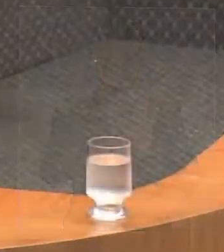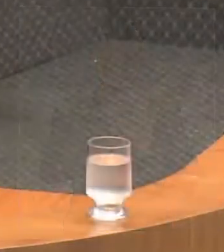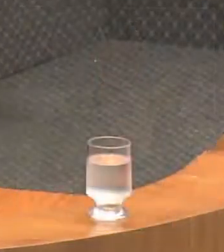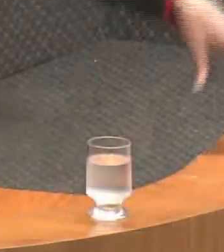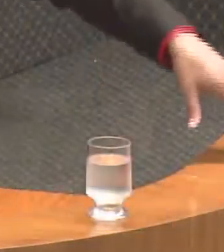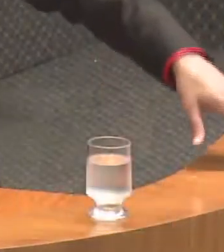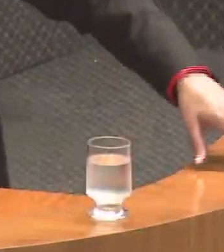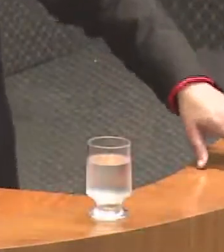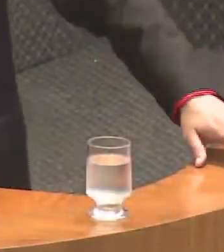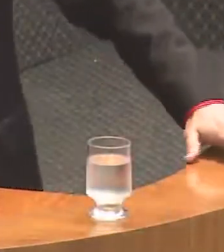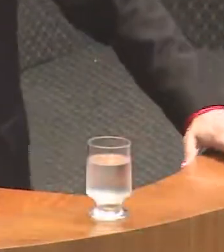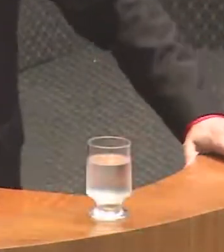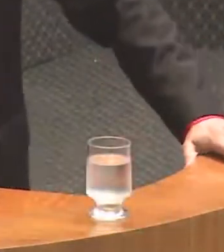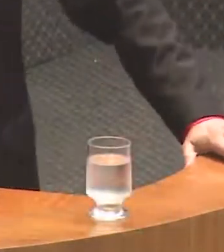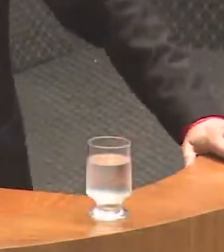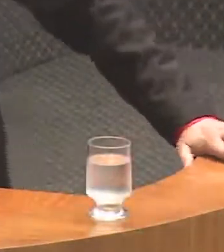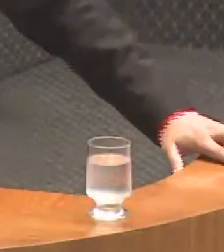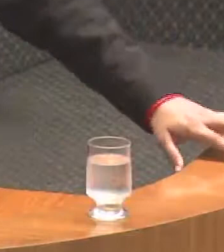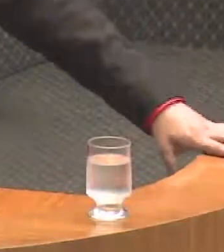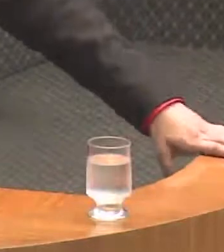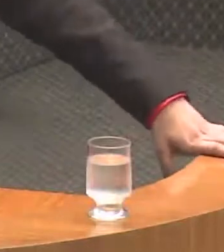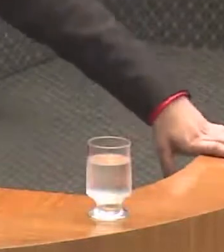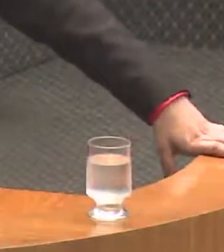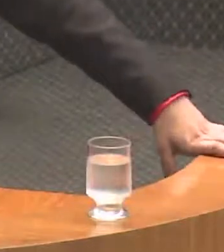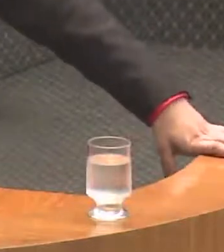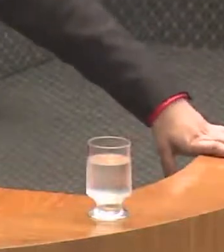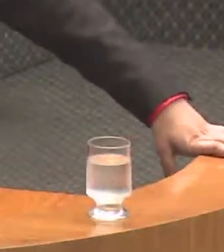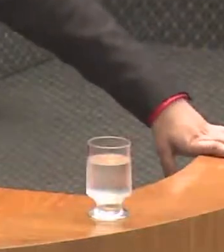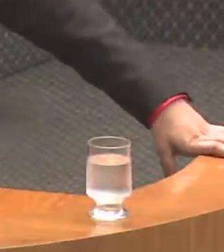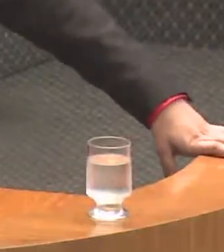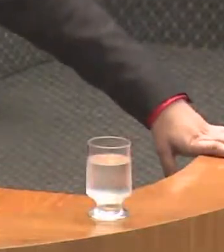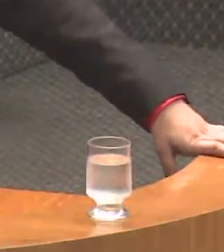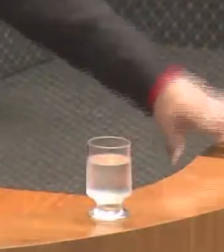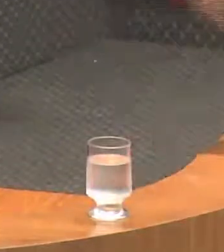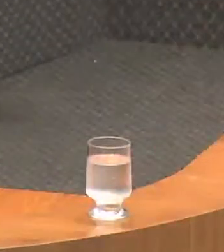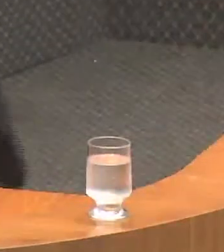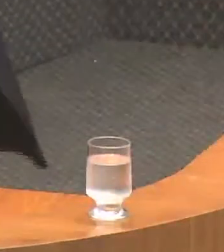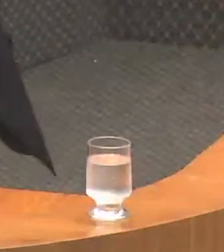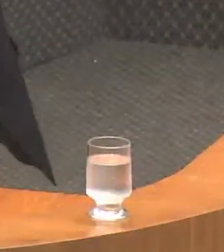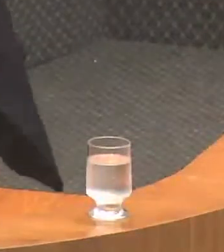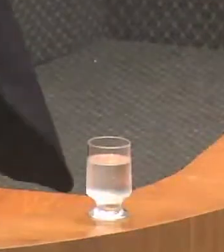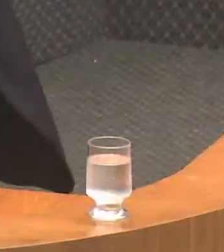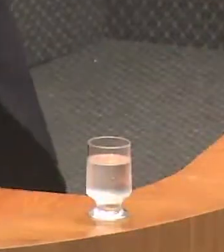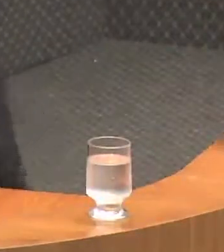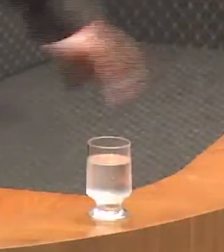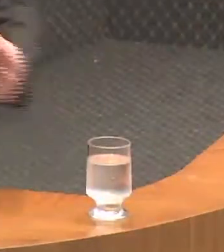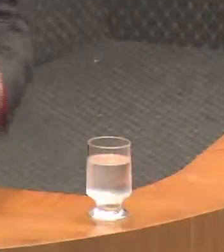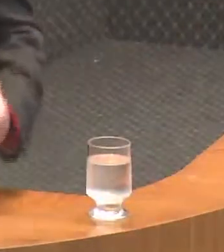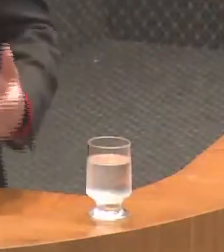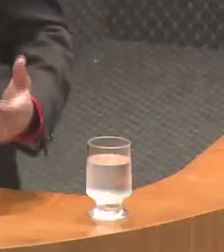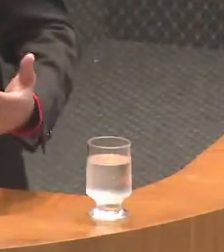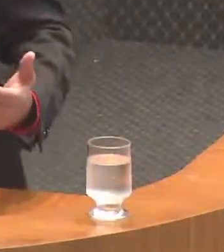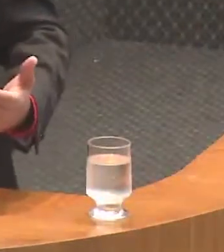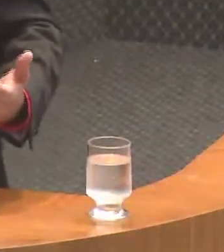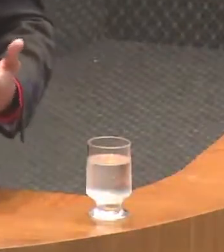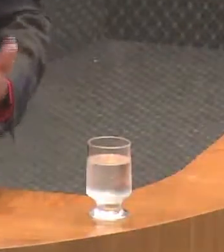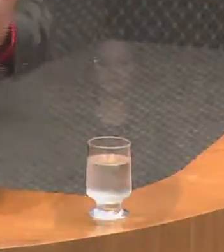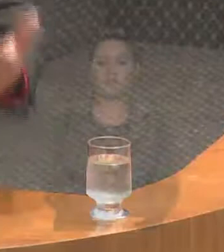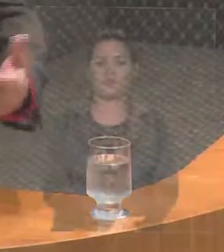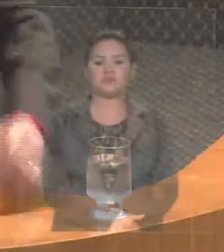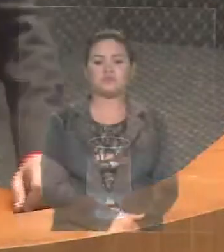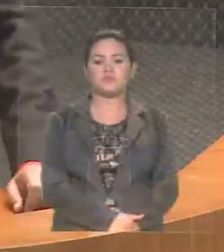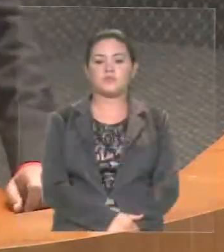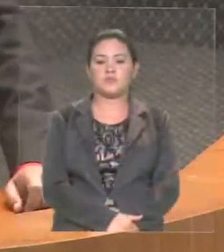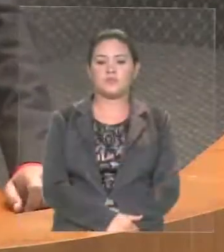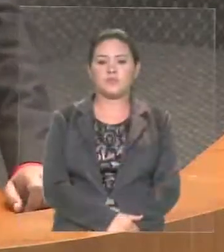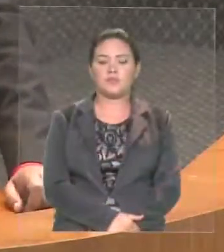implantação, que hoje estão muito fortes, mais da metade dos centros de distribuição do país estão em São Paulo, porque tem legislação que